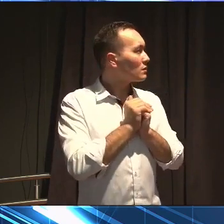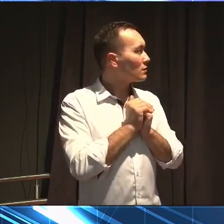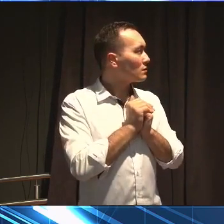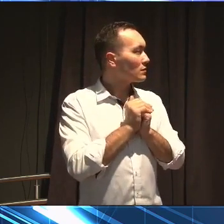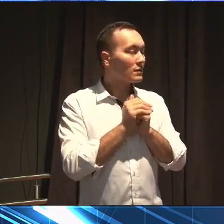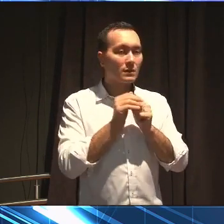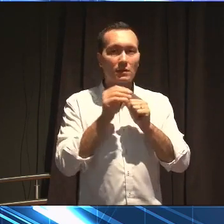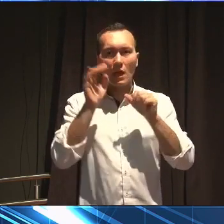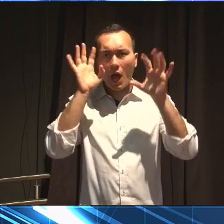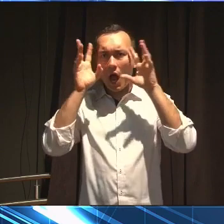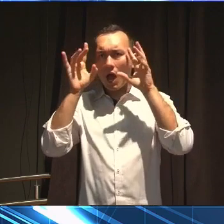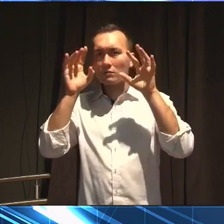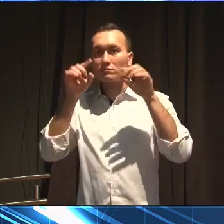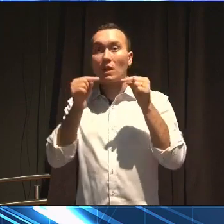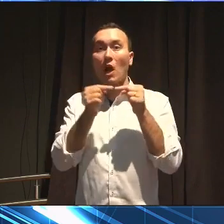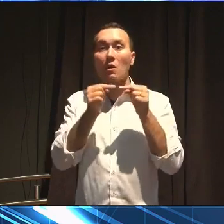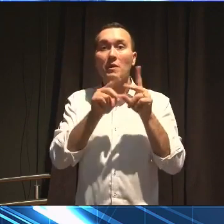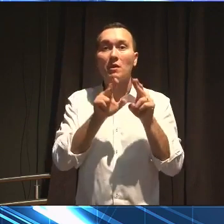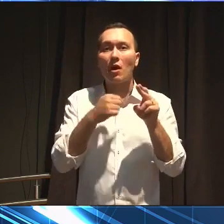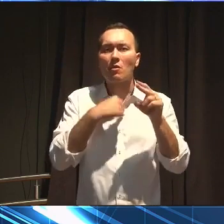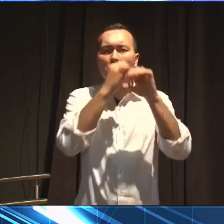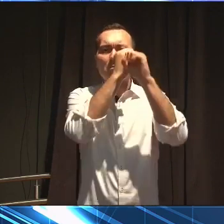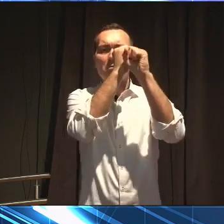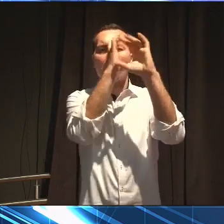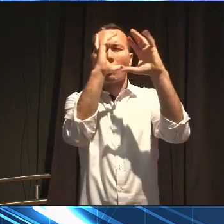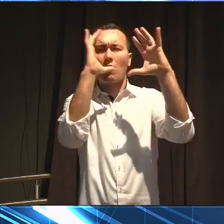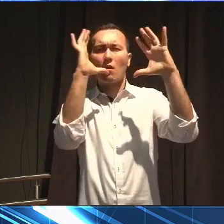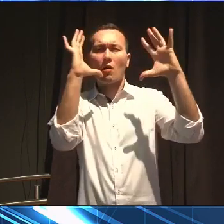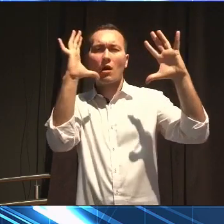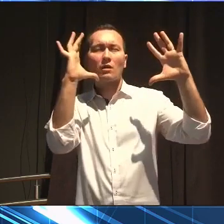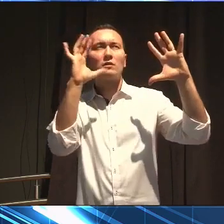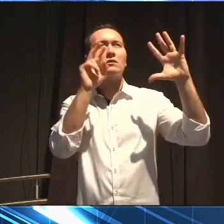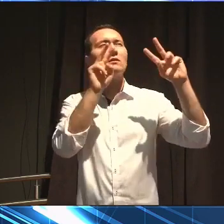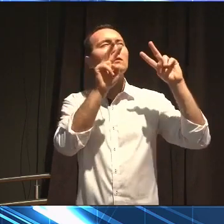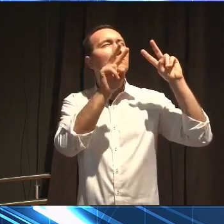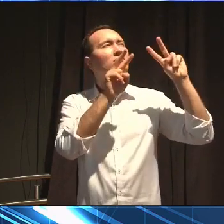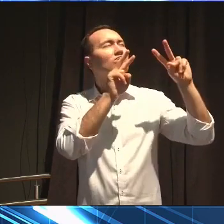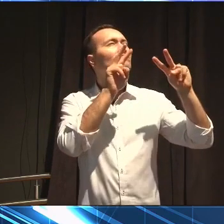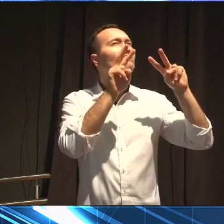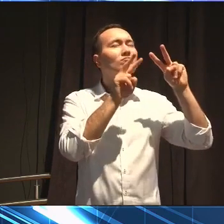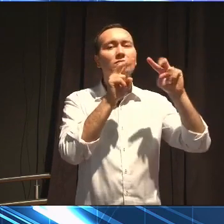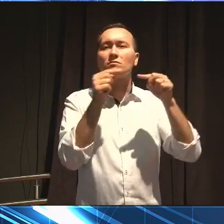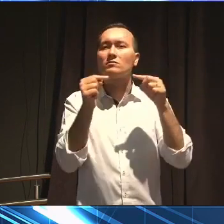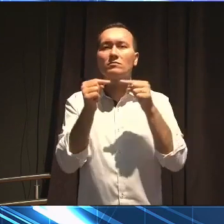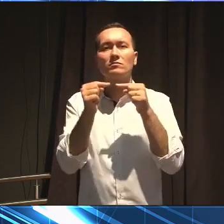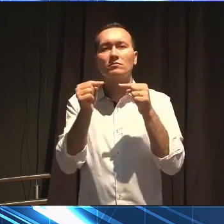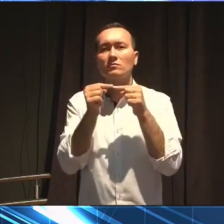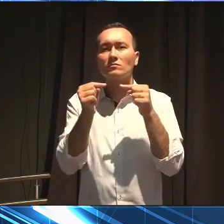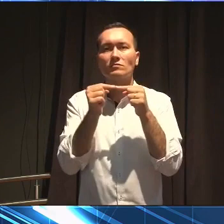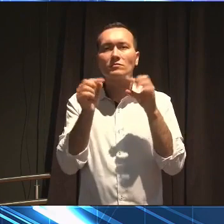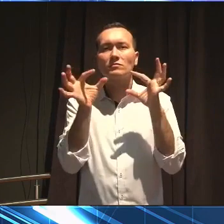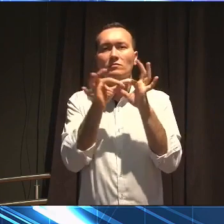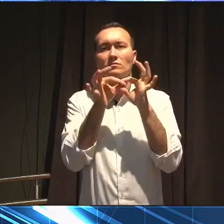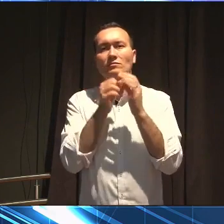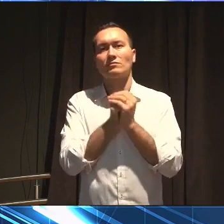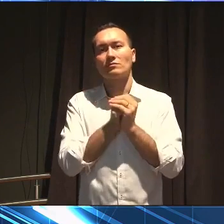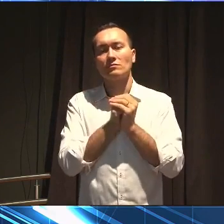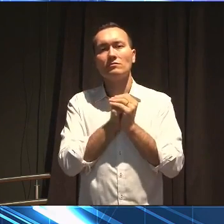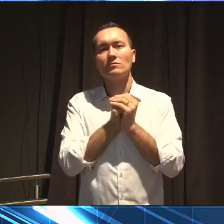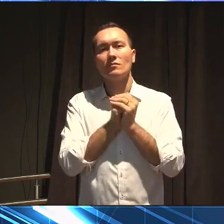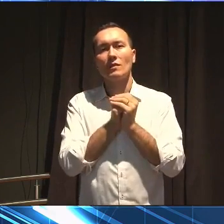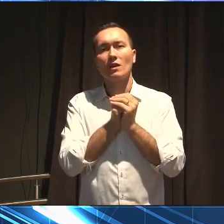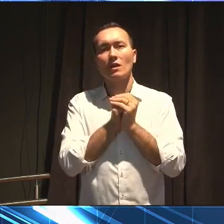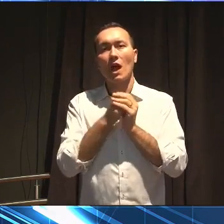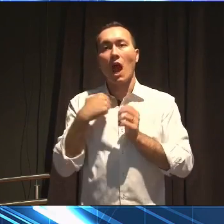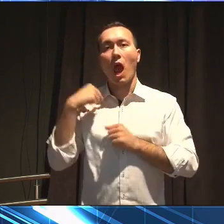imaginação. Fala sobre a gente conseguir formular novas possibilidades, a gente pensar